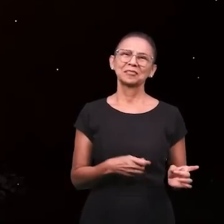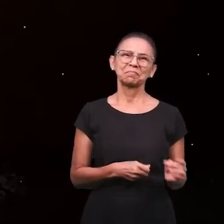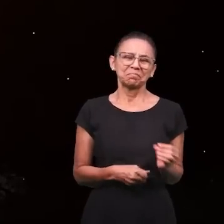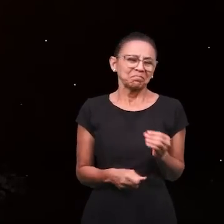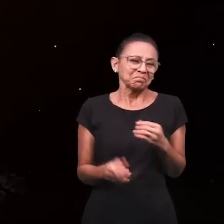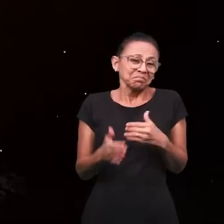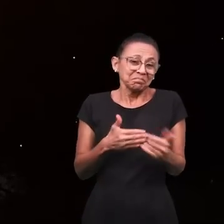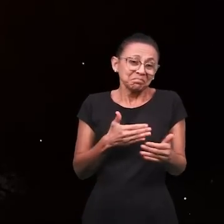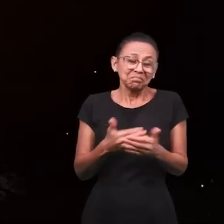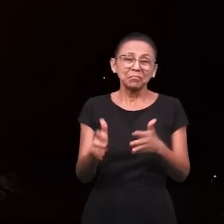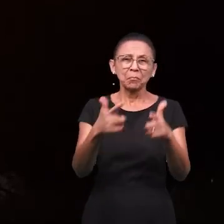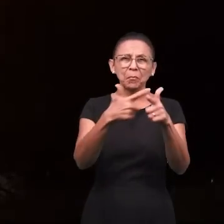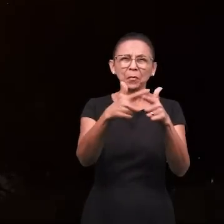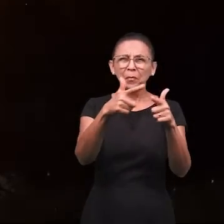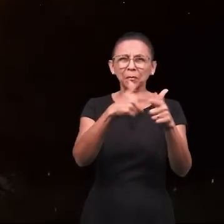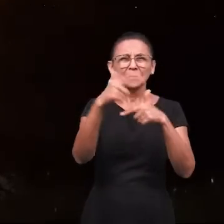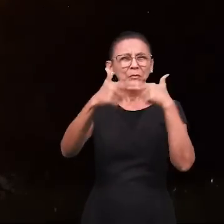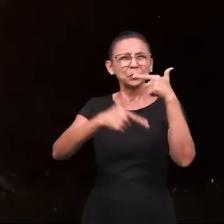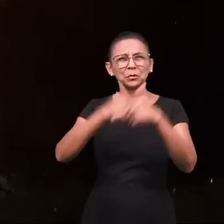Não olhe as